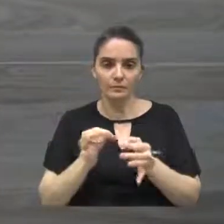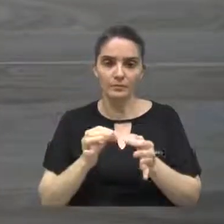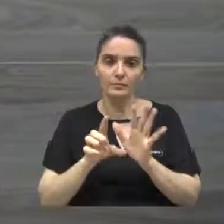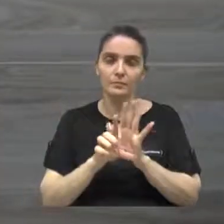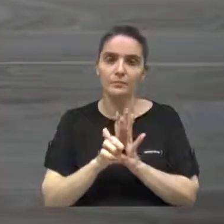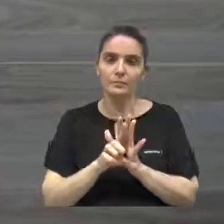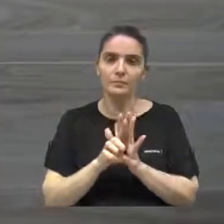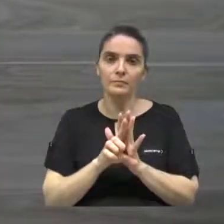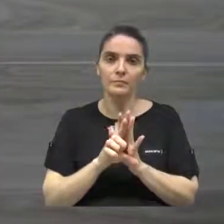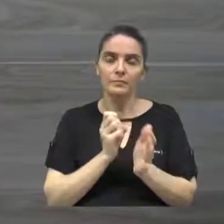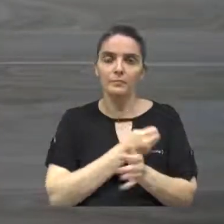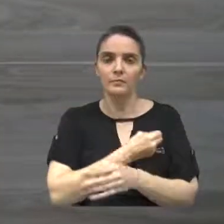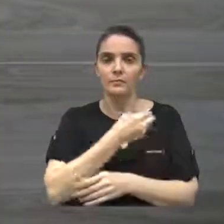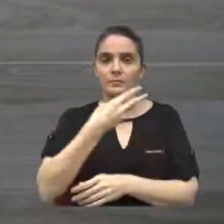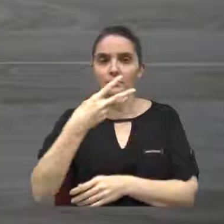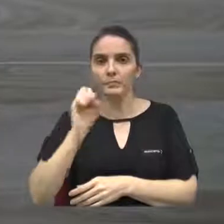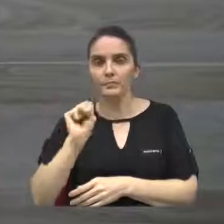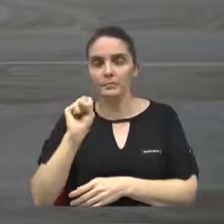lei